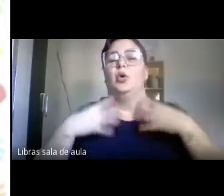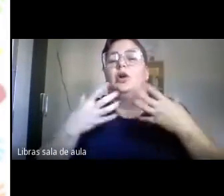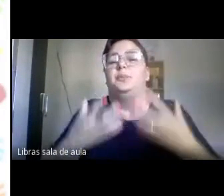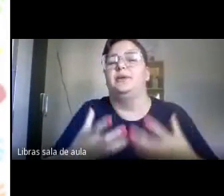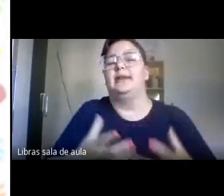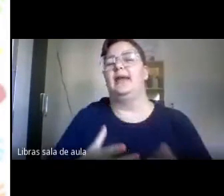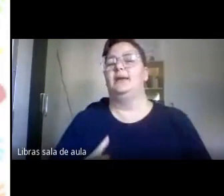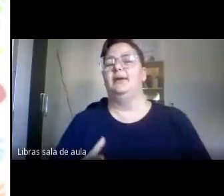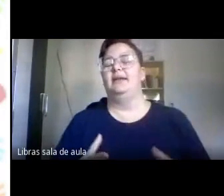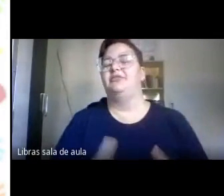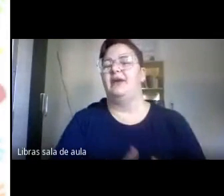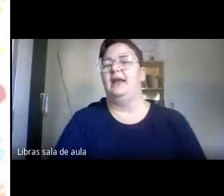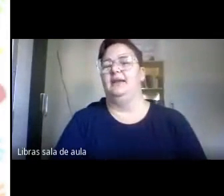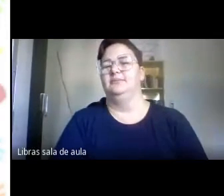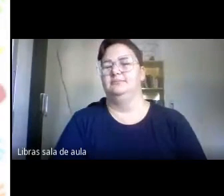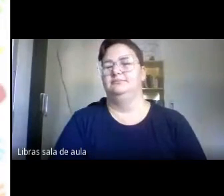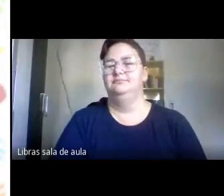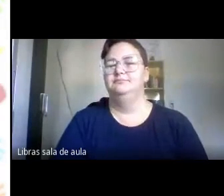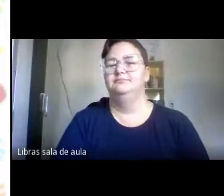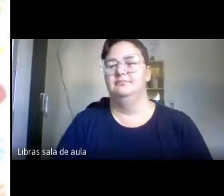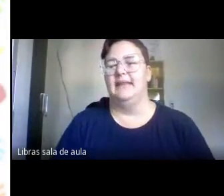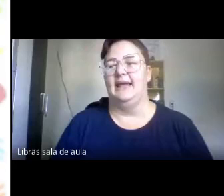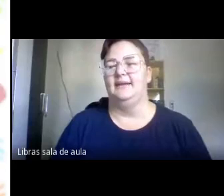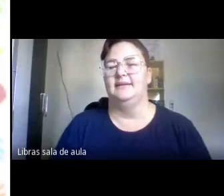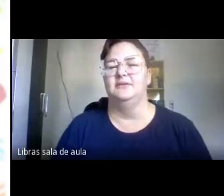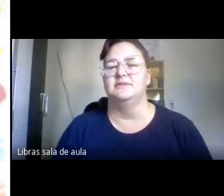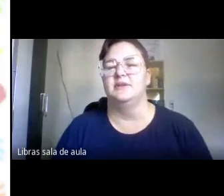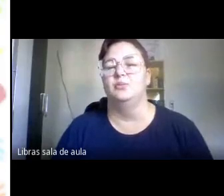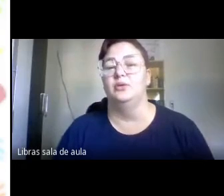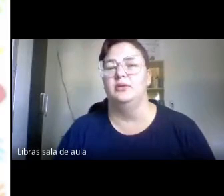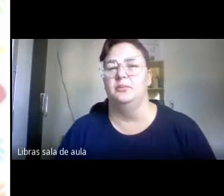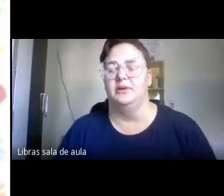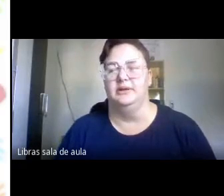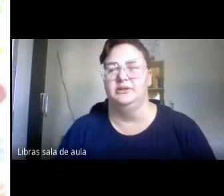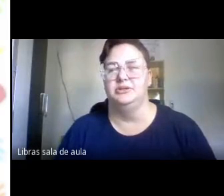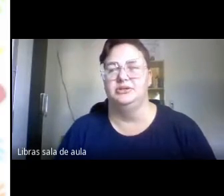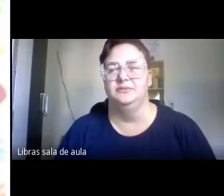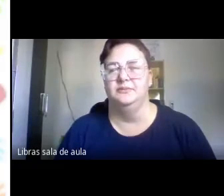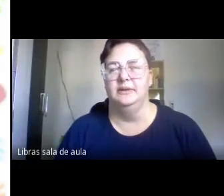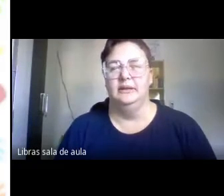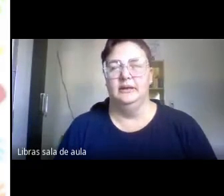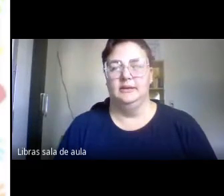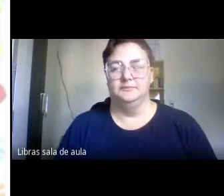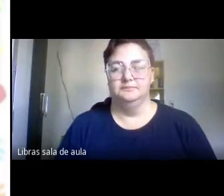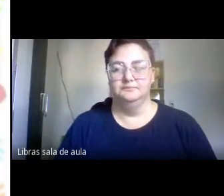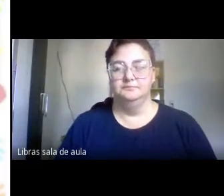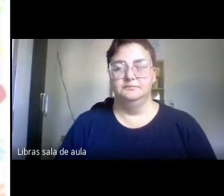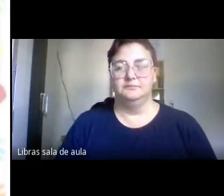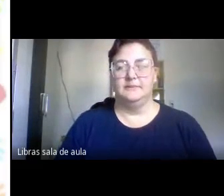o corpo inteiro ele fala, né? Então, isso é muito importante.